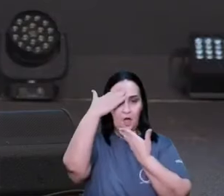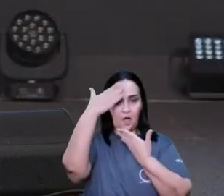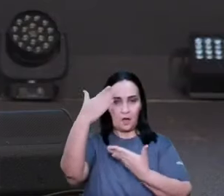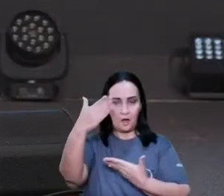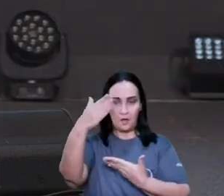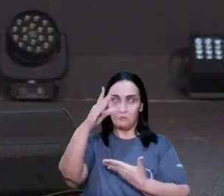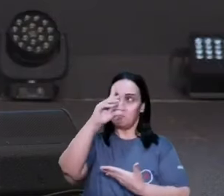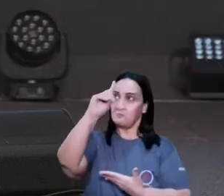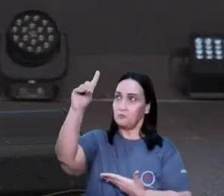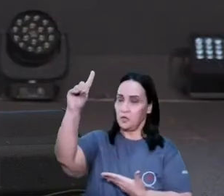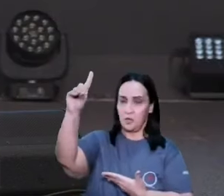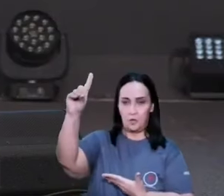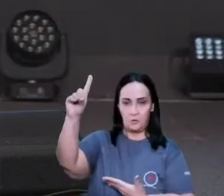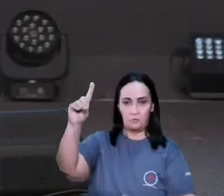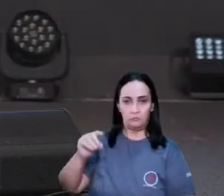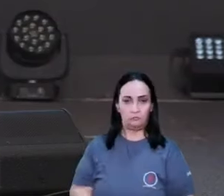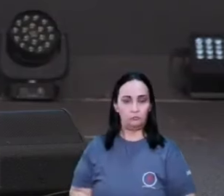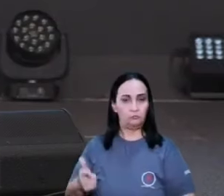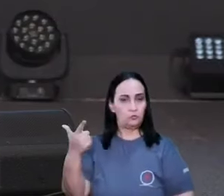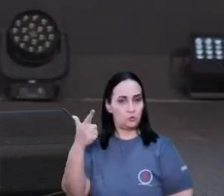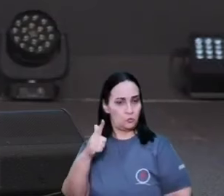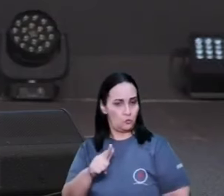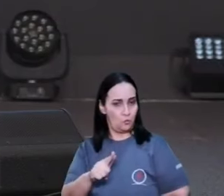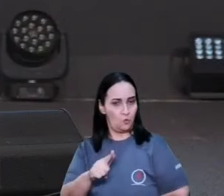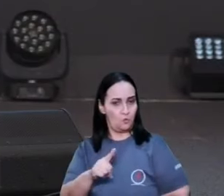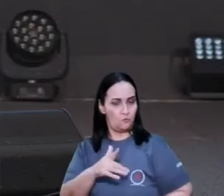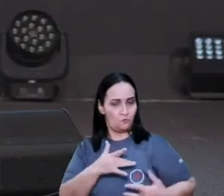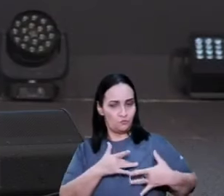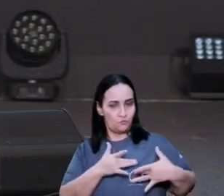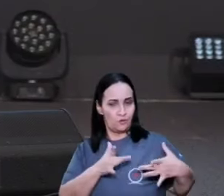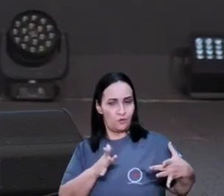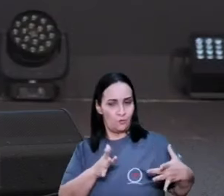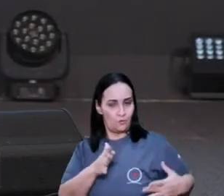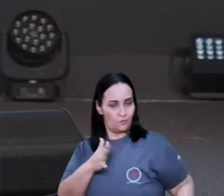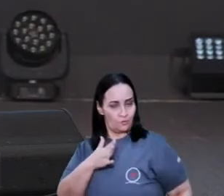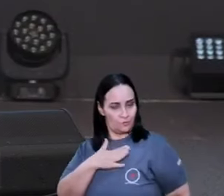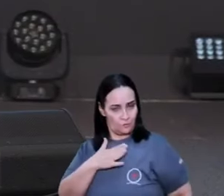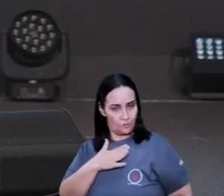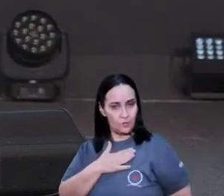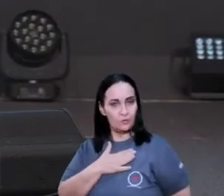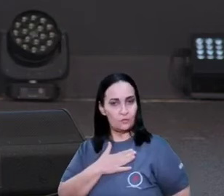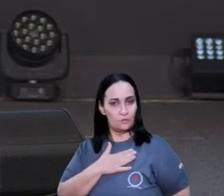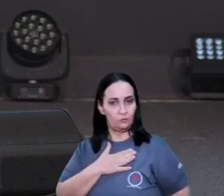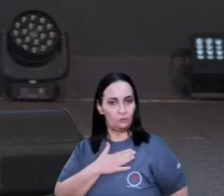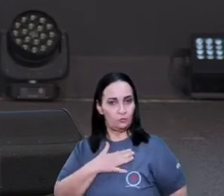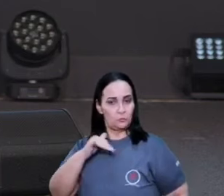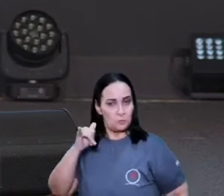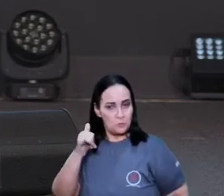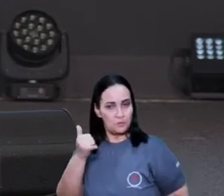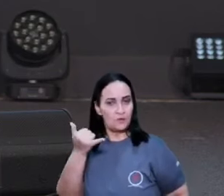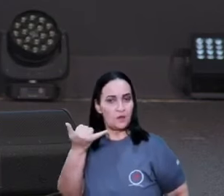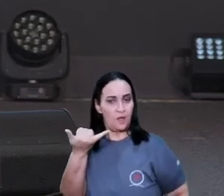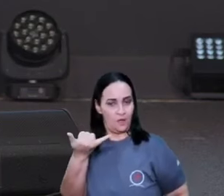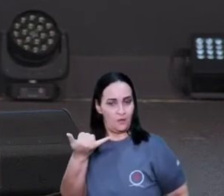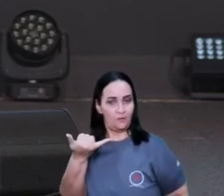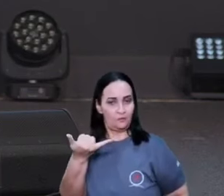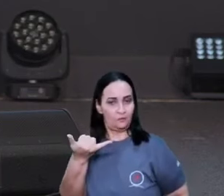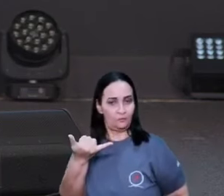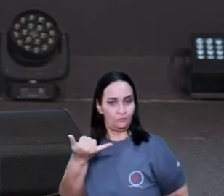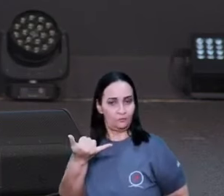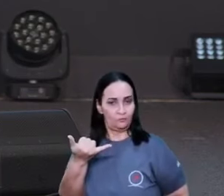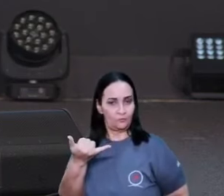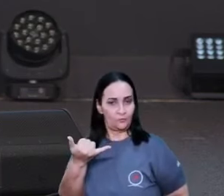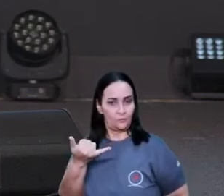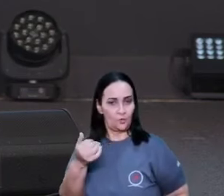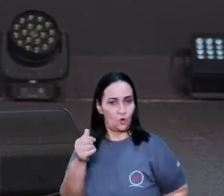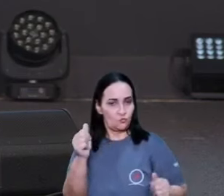Deus por mais uma vez ser Generoso para comigo concedendo-me o privilégio de estar com a